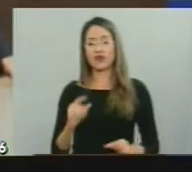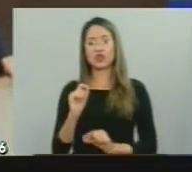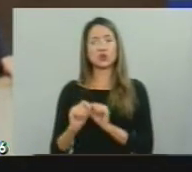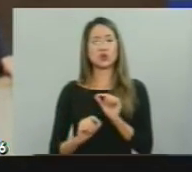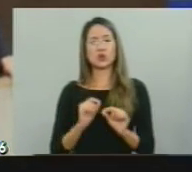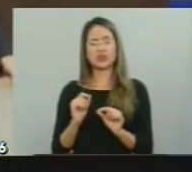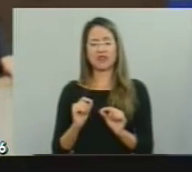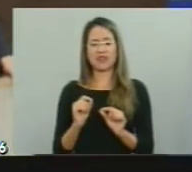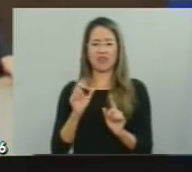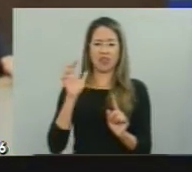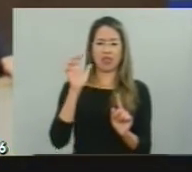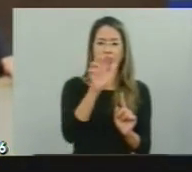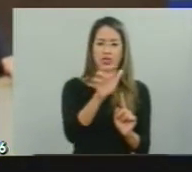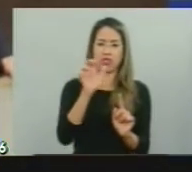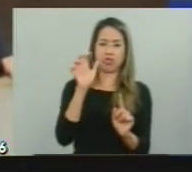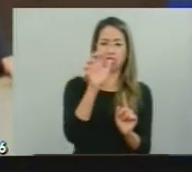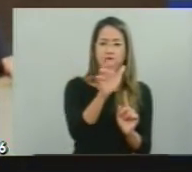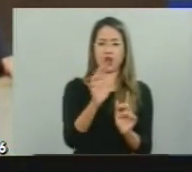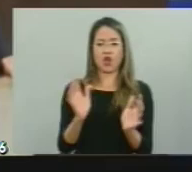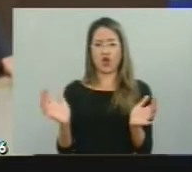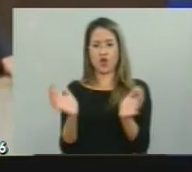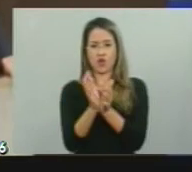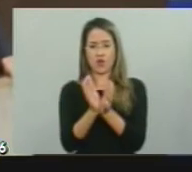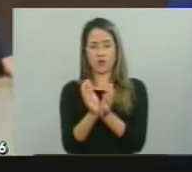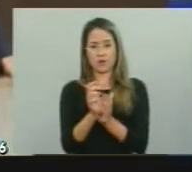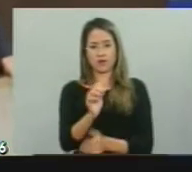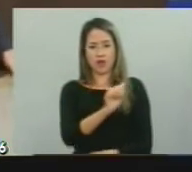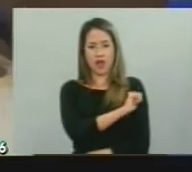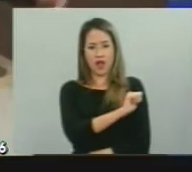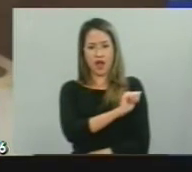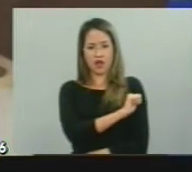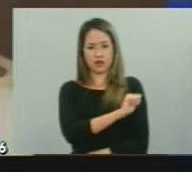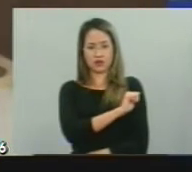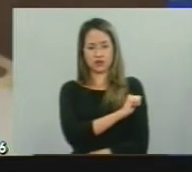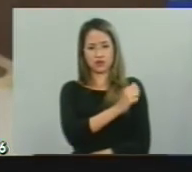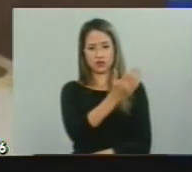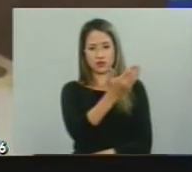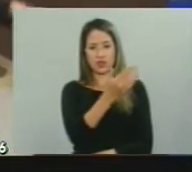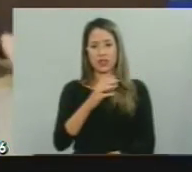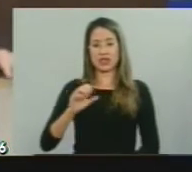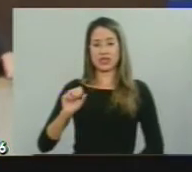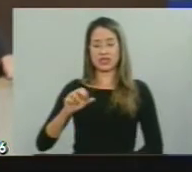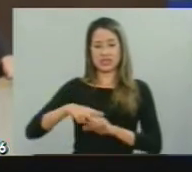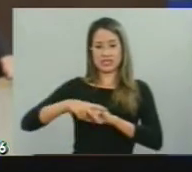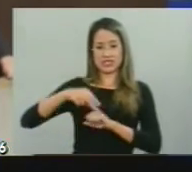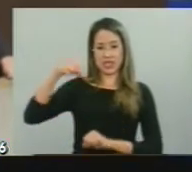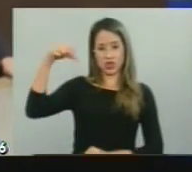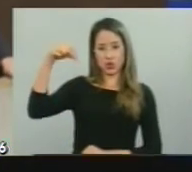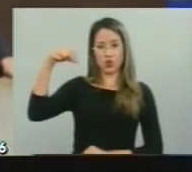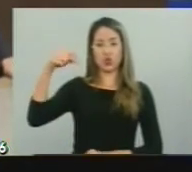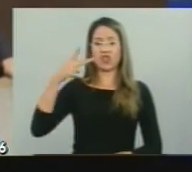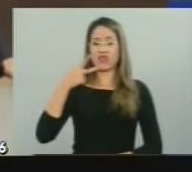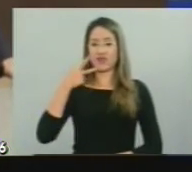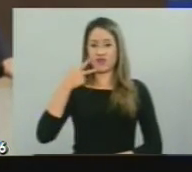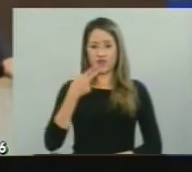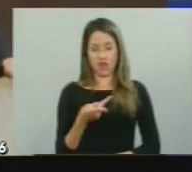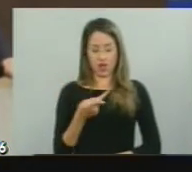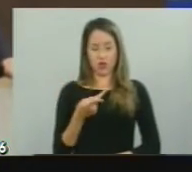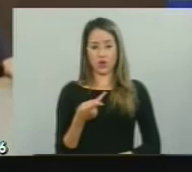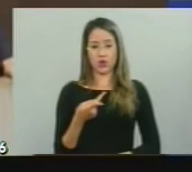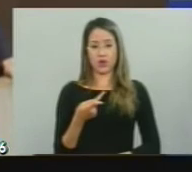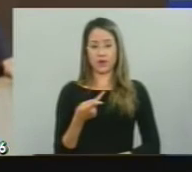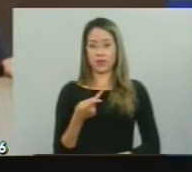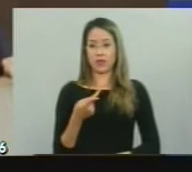secundaristas, criminalizando-os. O governo Camilo Santana fez isso, SEDUC recuou, mas a Secretaria de Segurança iniciou